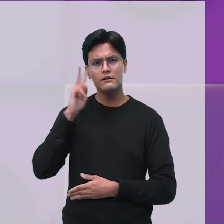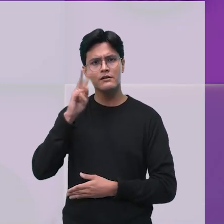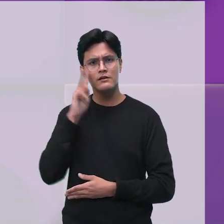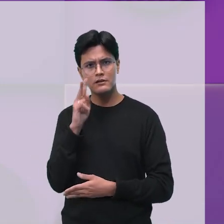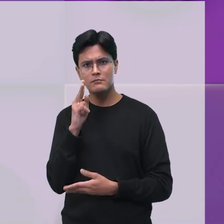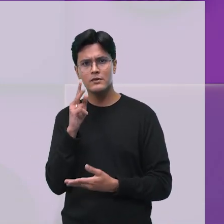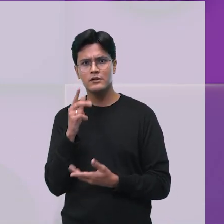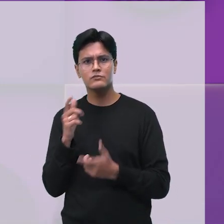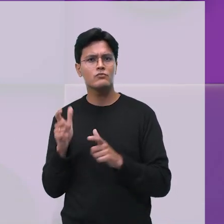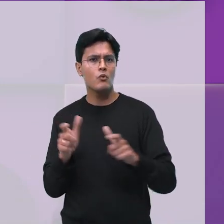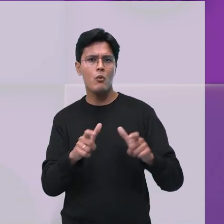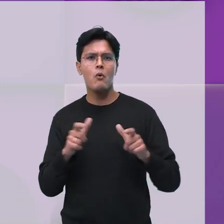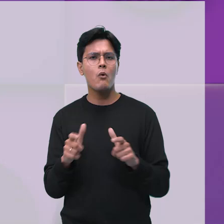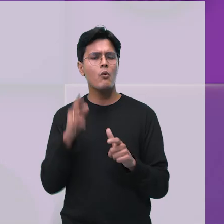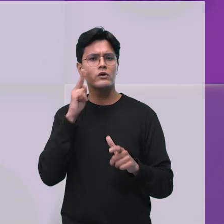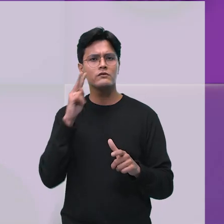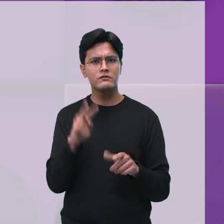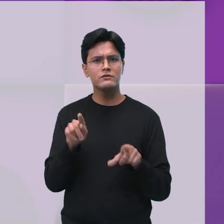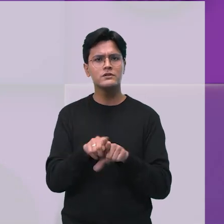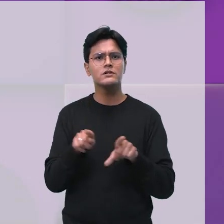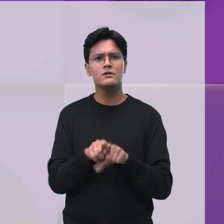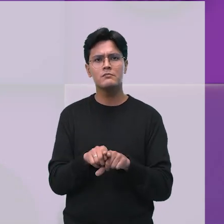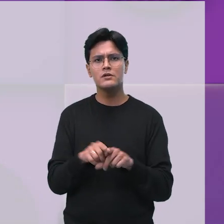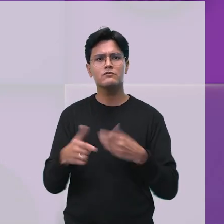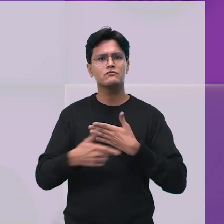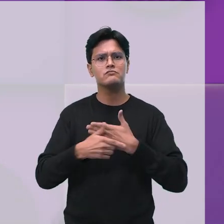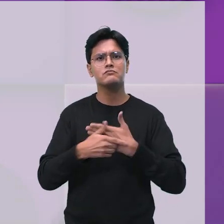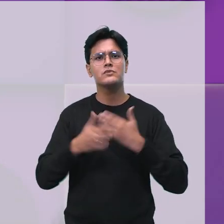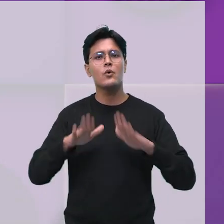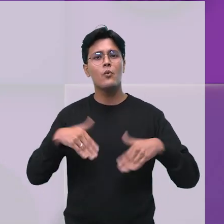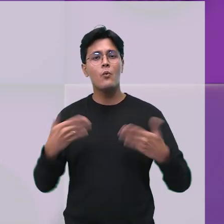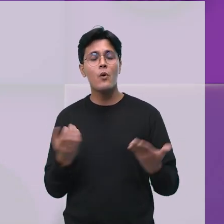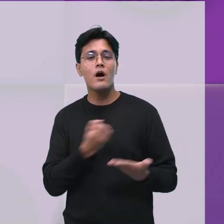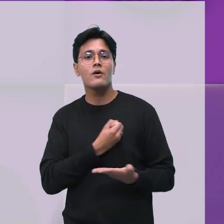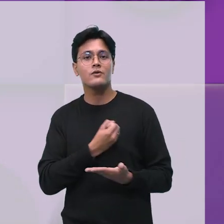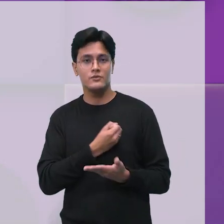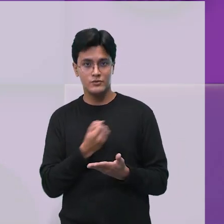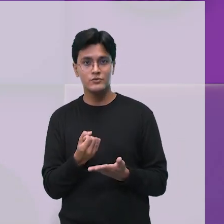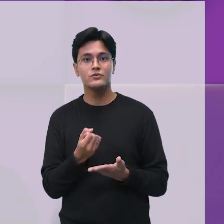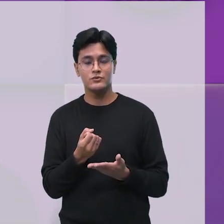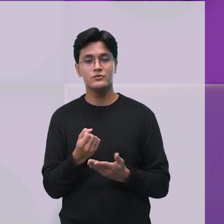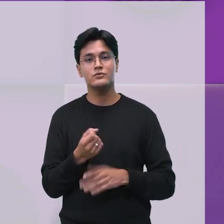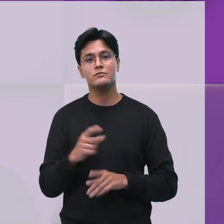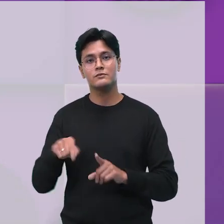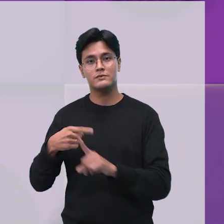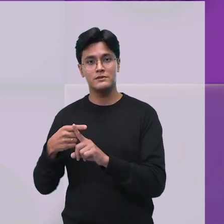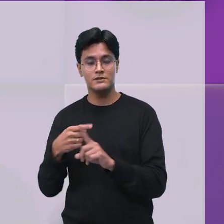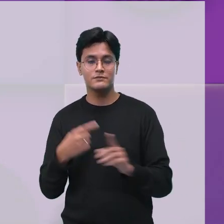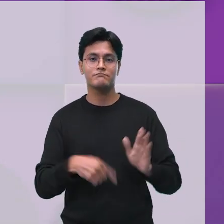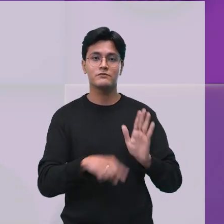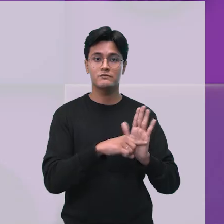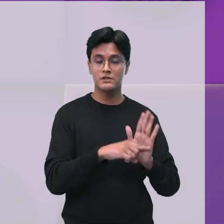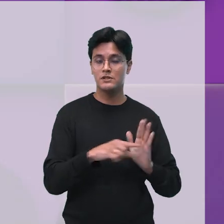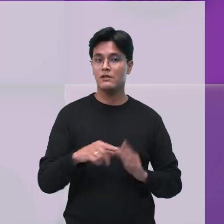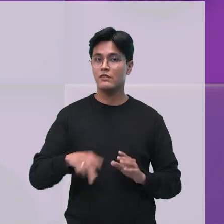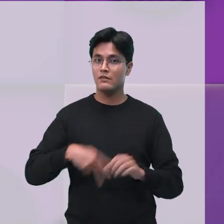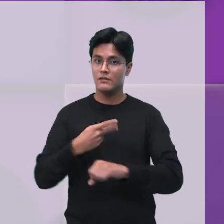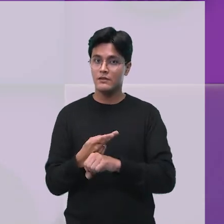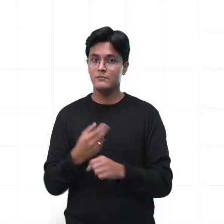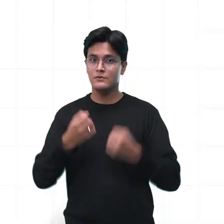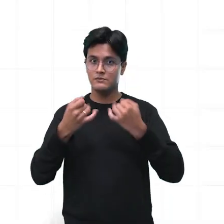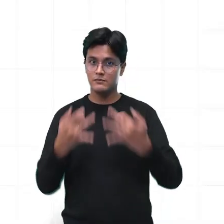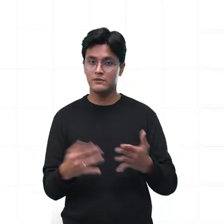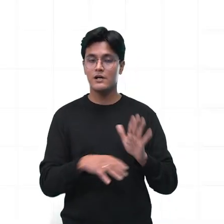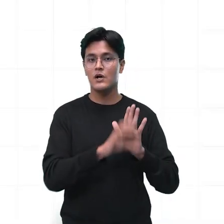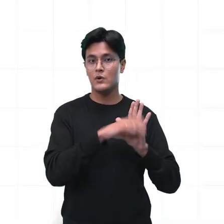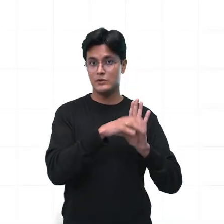viu e para que eles servem. E depois nós vamos entrar no conceito do que é um número inteiro. Vamos então à nossa